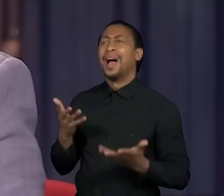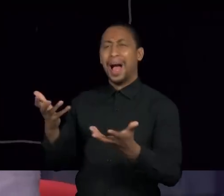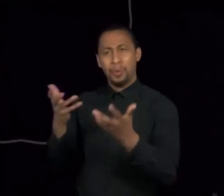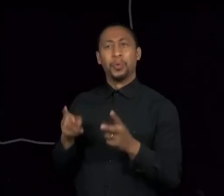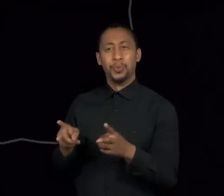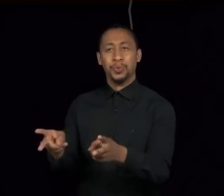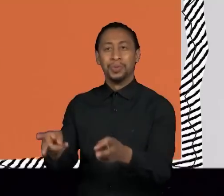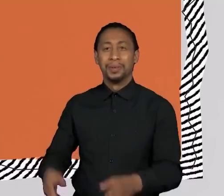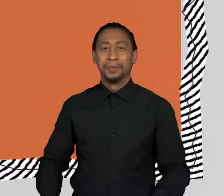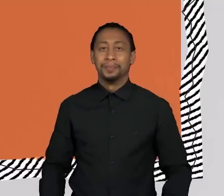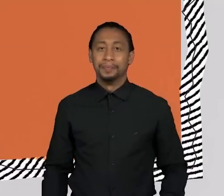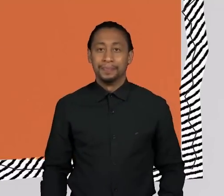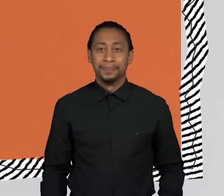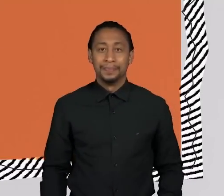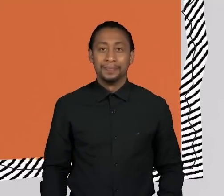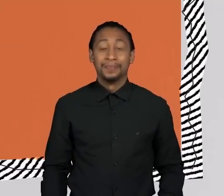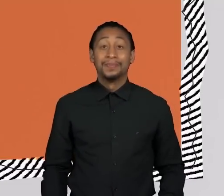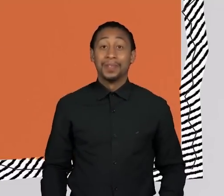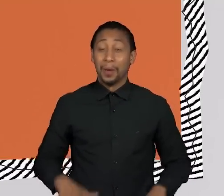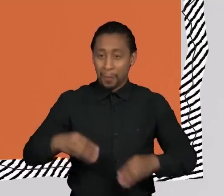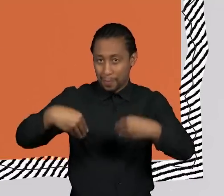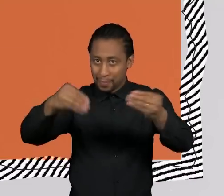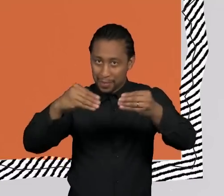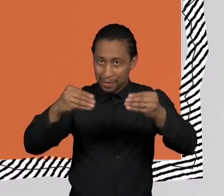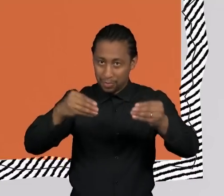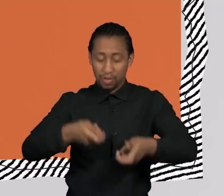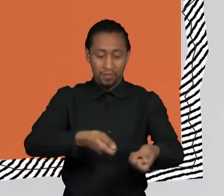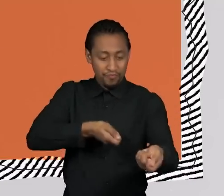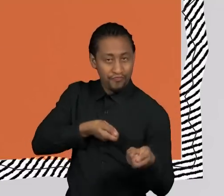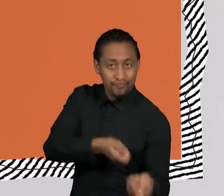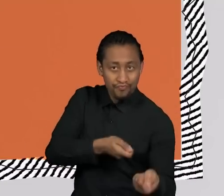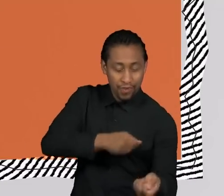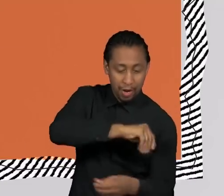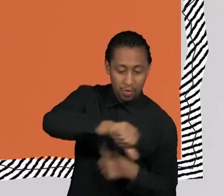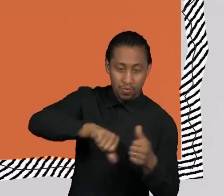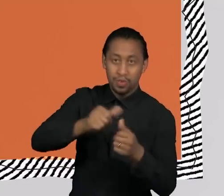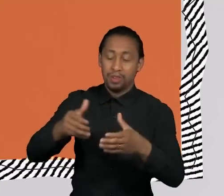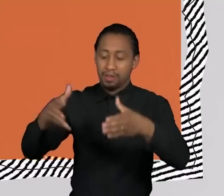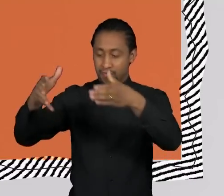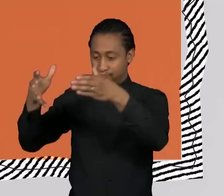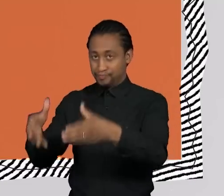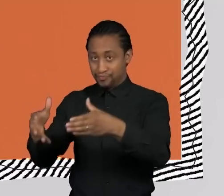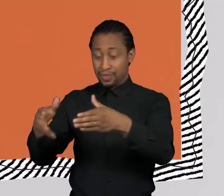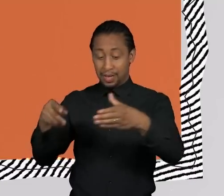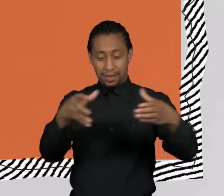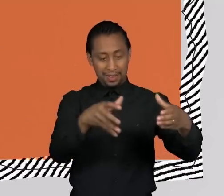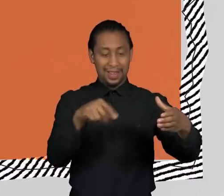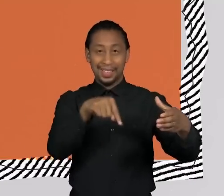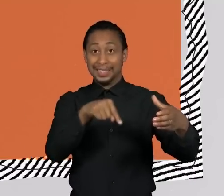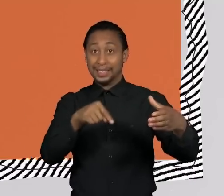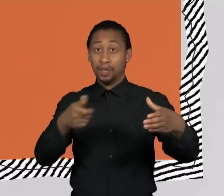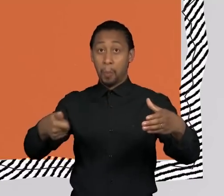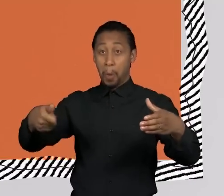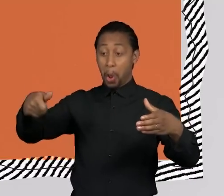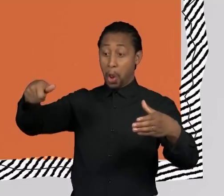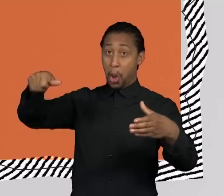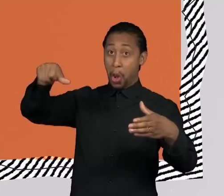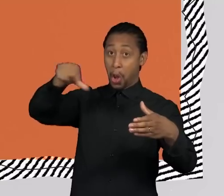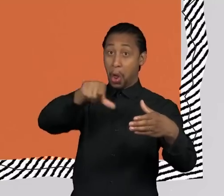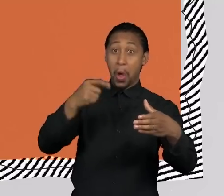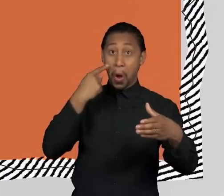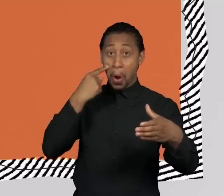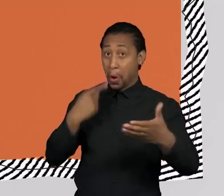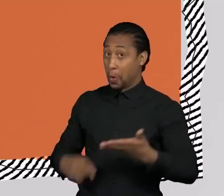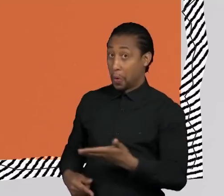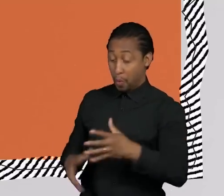isso. Ele já pega o pano de chão pra fazer uma limpeza, porra! E virou um coador. Houve o plot twist aqui,